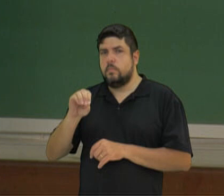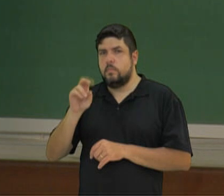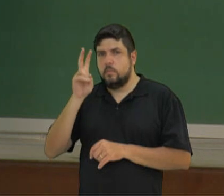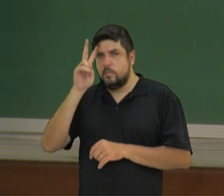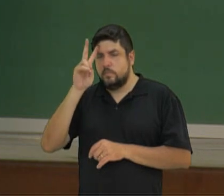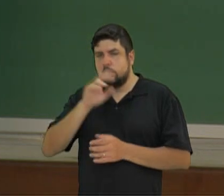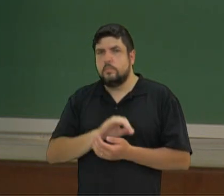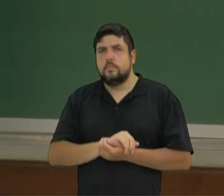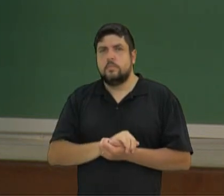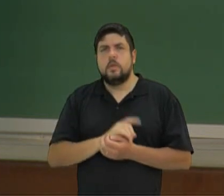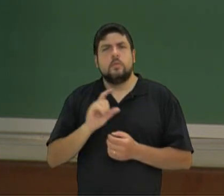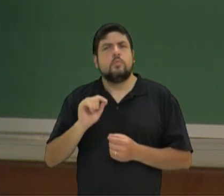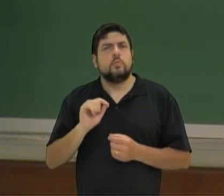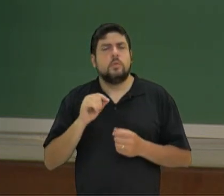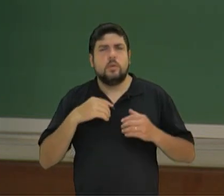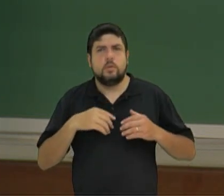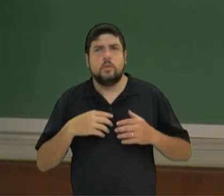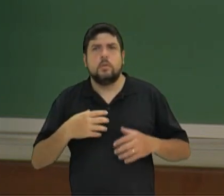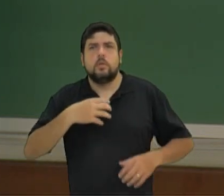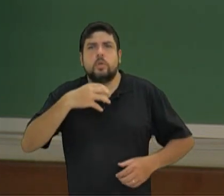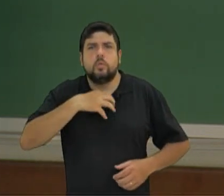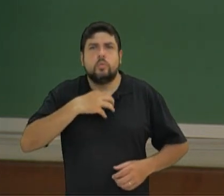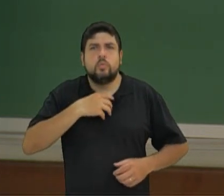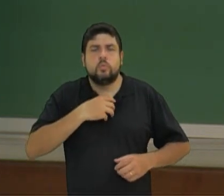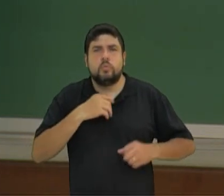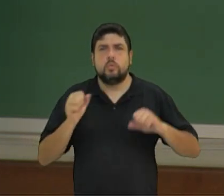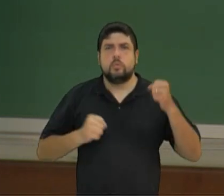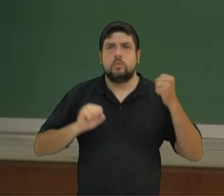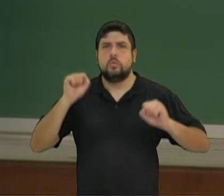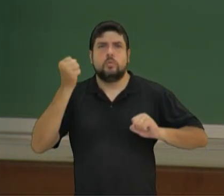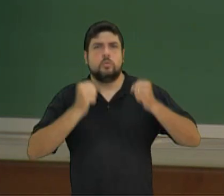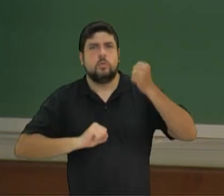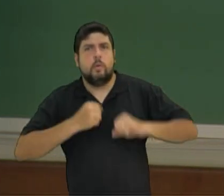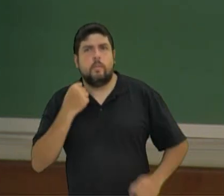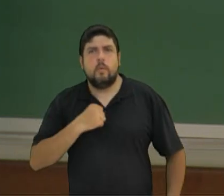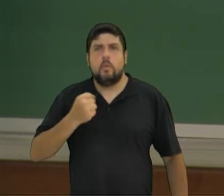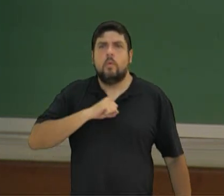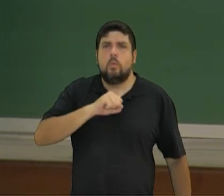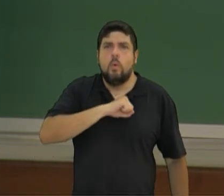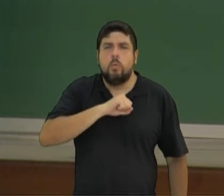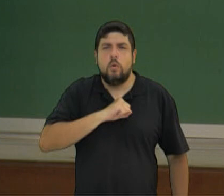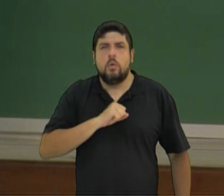onde a gente tem ação, adrenalina, tensão e outra quando é